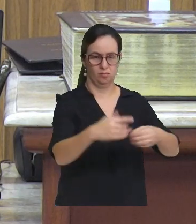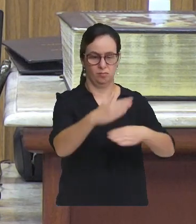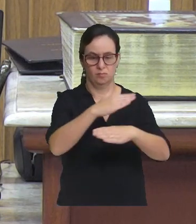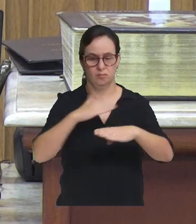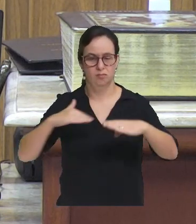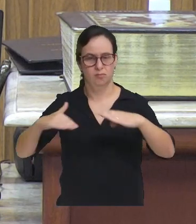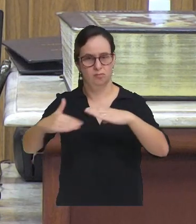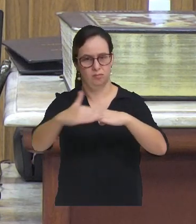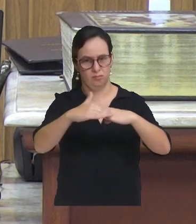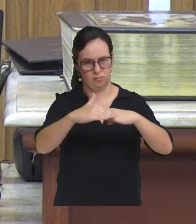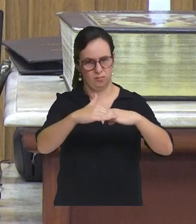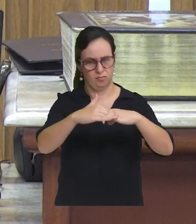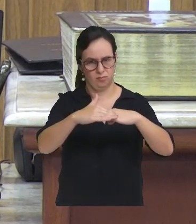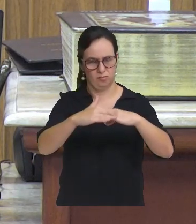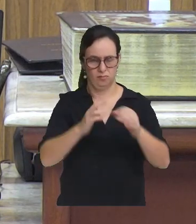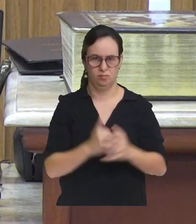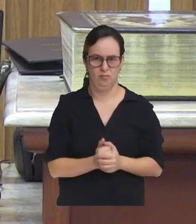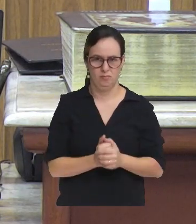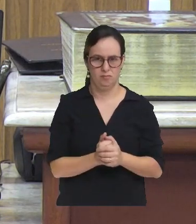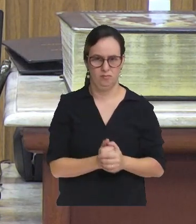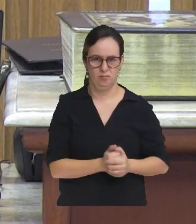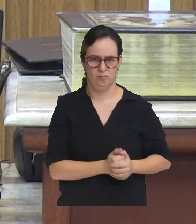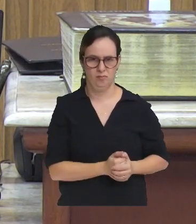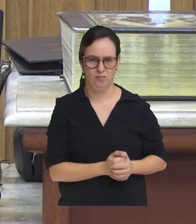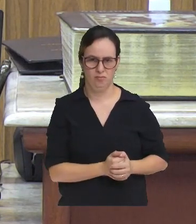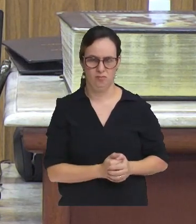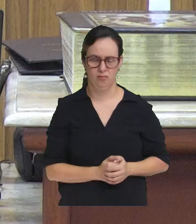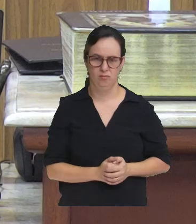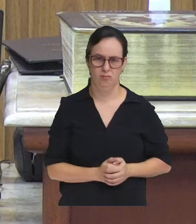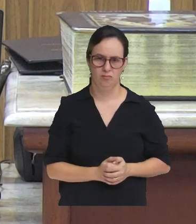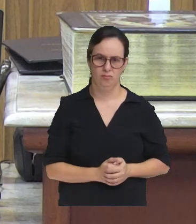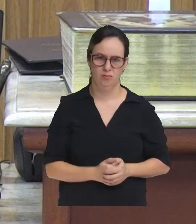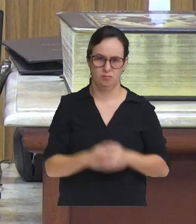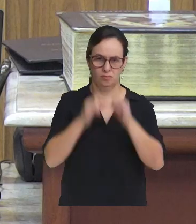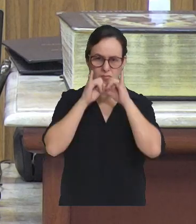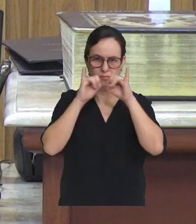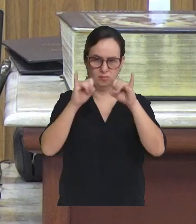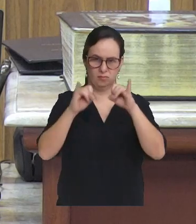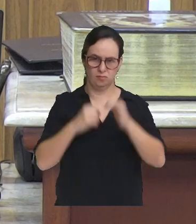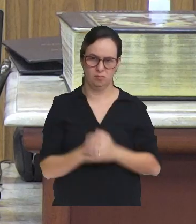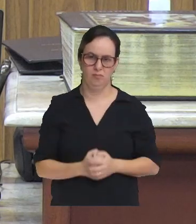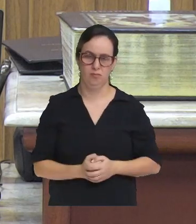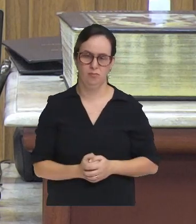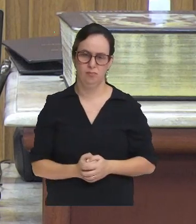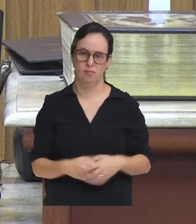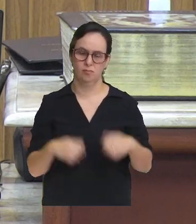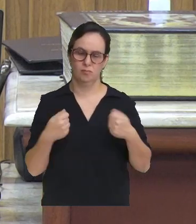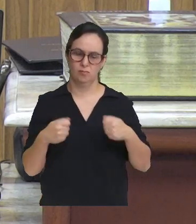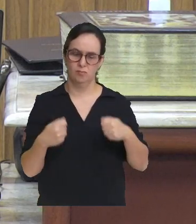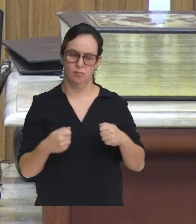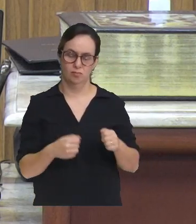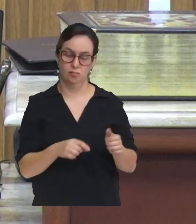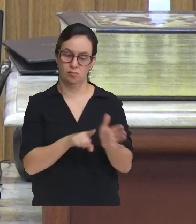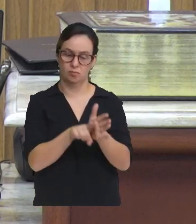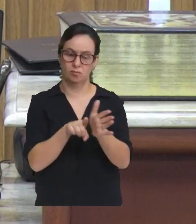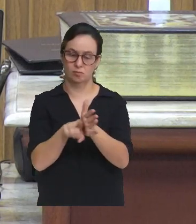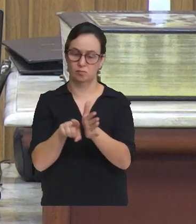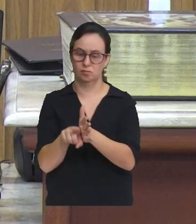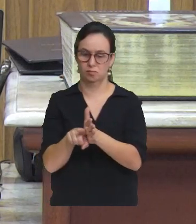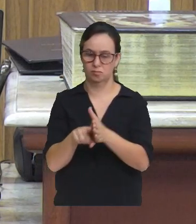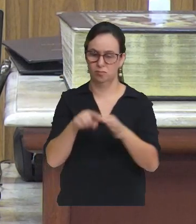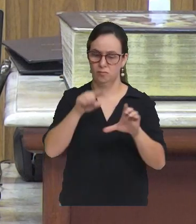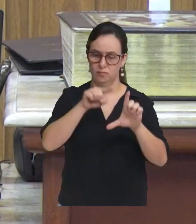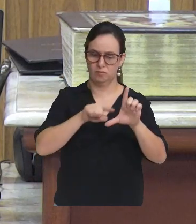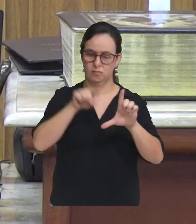Isso é notório, né? Mas essas informações têm que ser medidas, sim, junto ao Poder Executivo, mas não